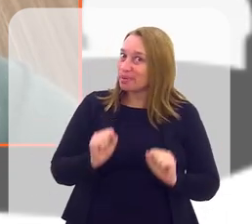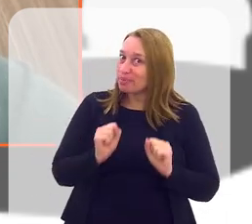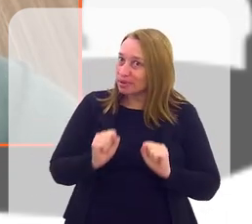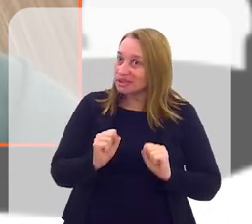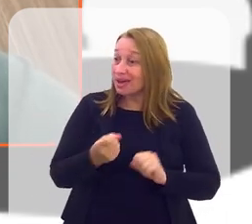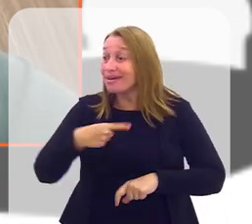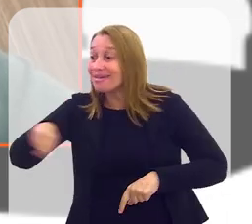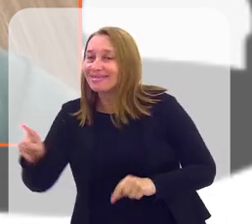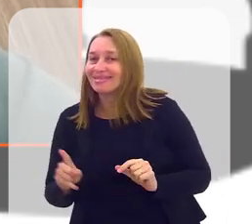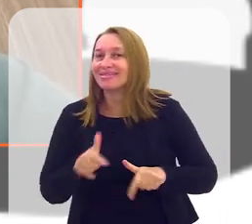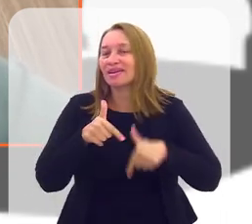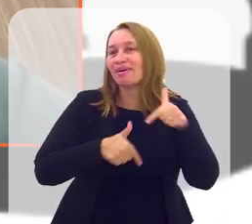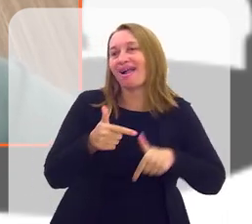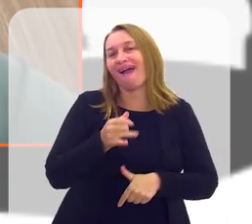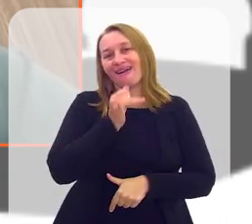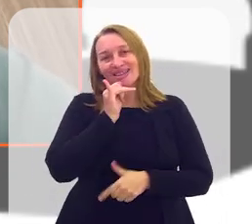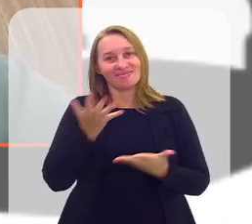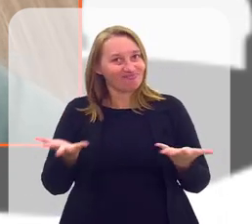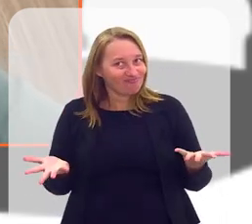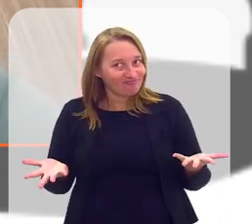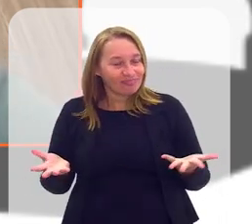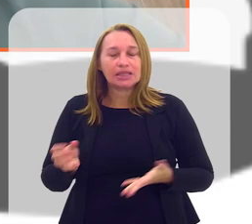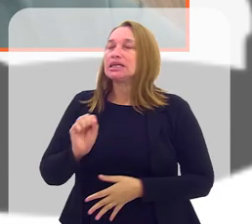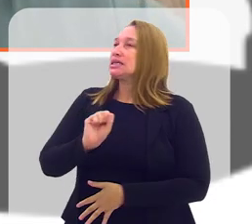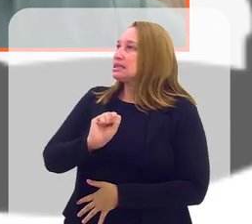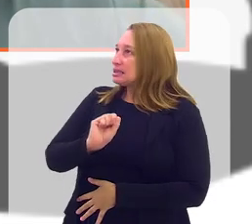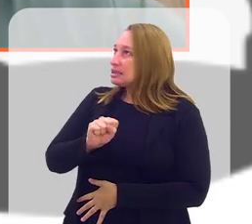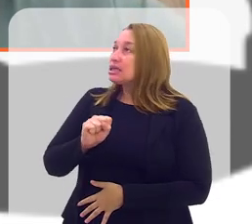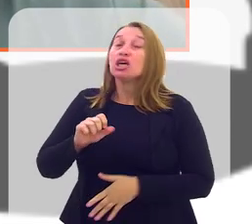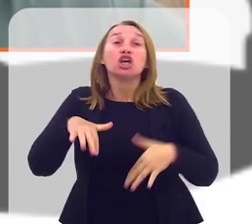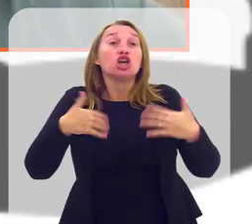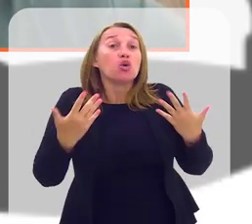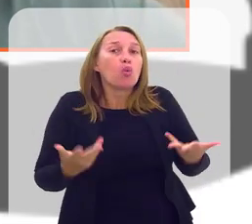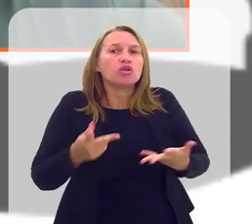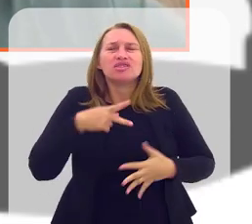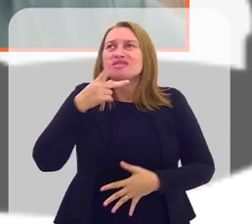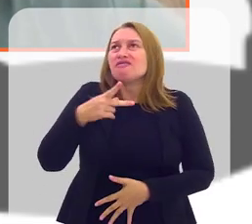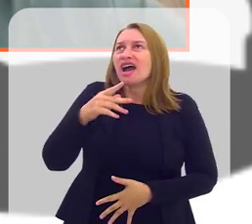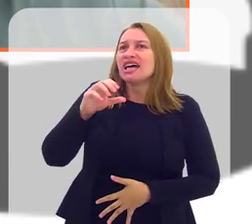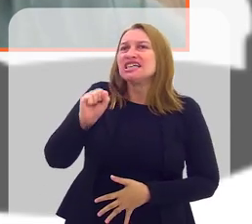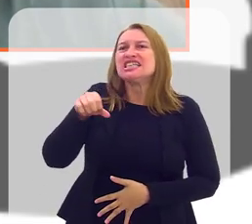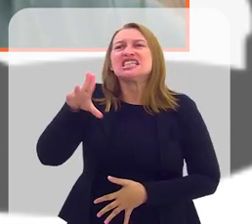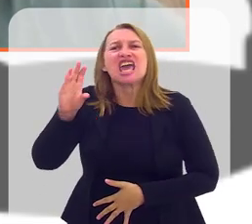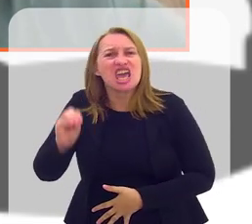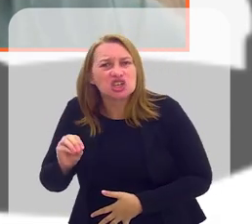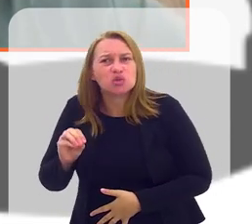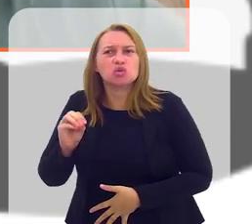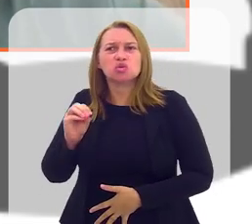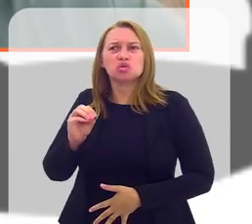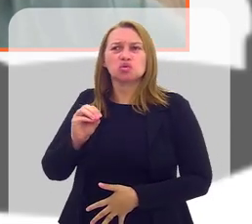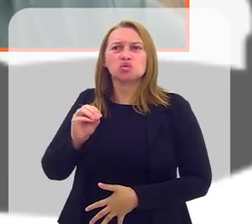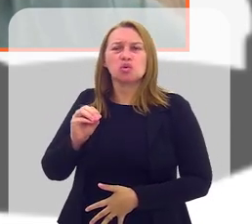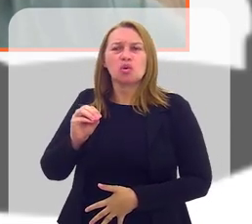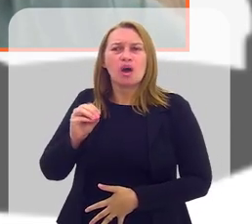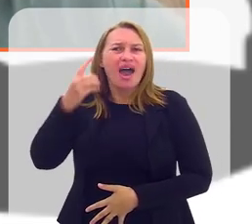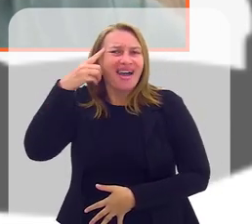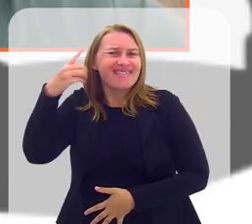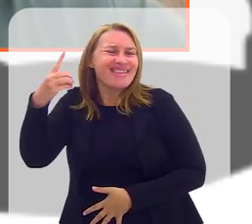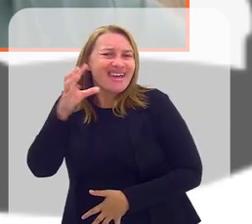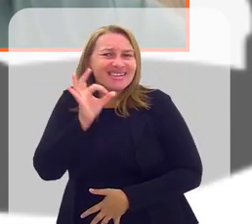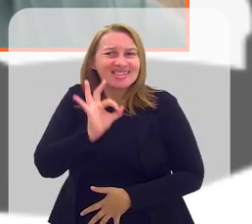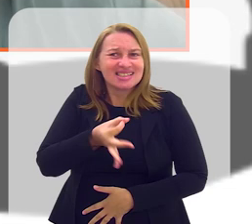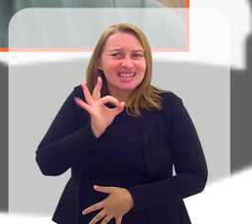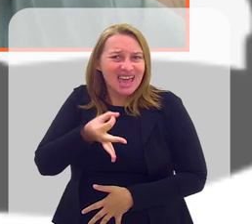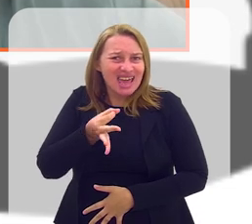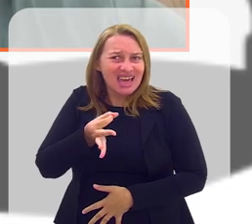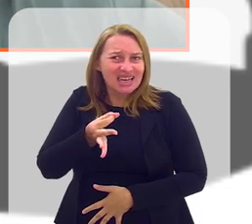para poder se deslocar ao trabalho, por exemplo. Sim. E quando se fala em censo, a analogia direta que se faz